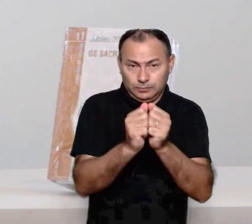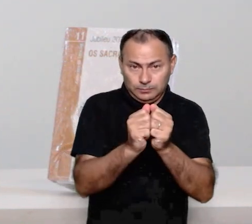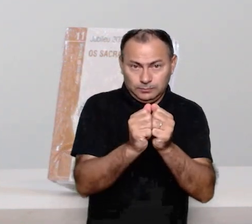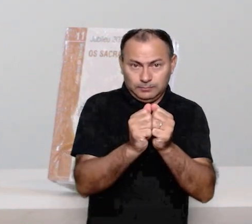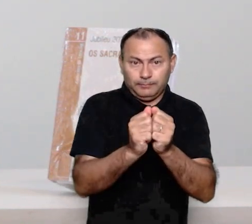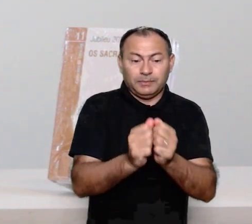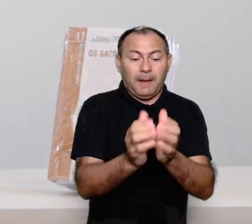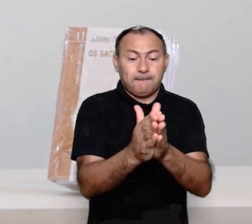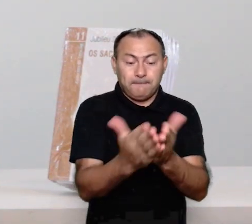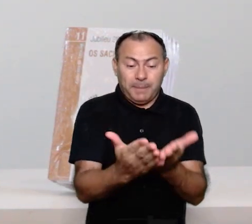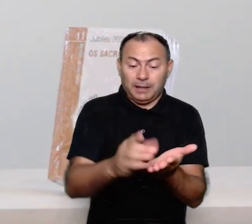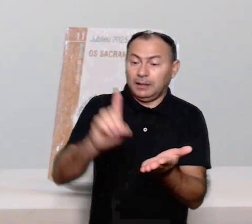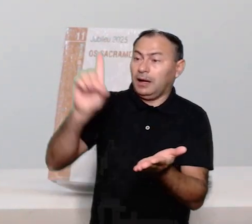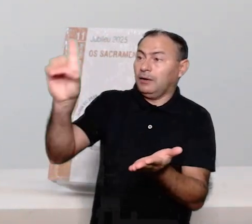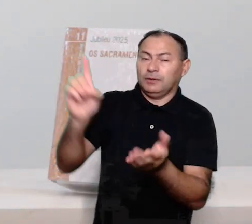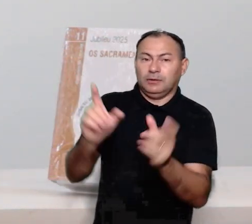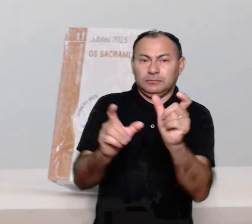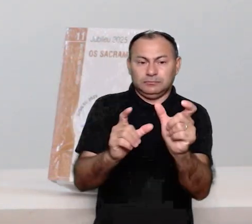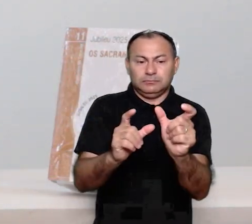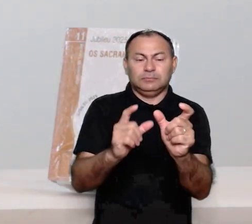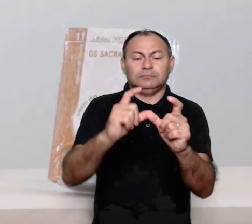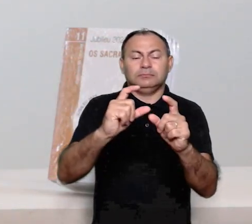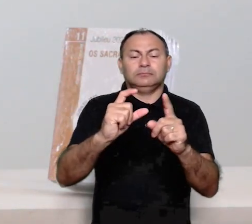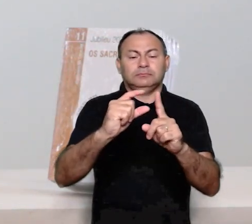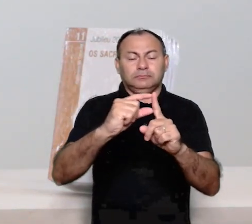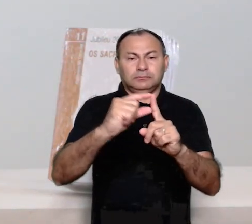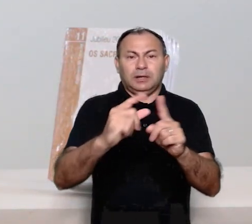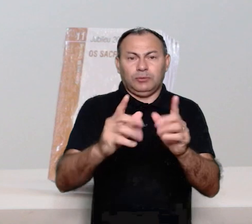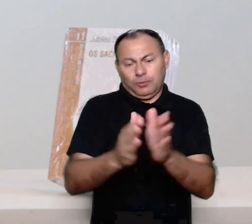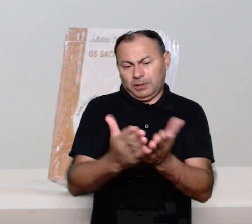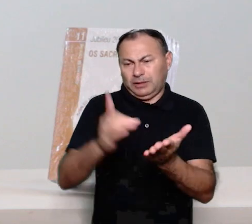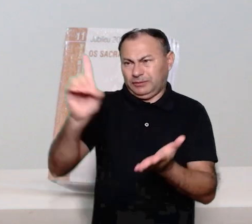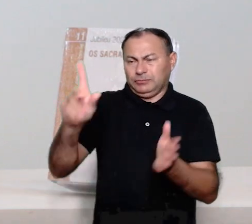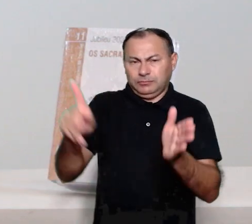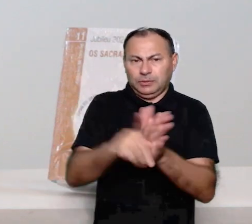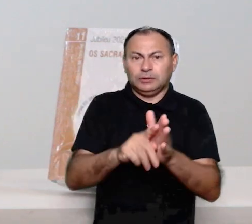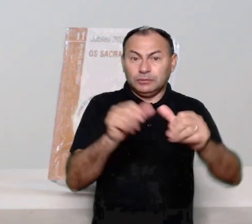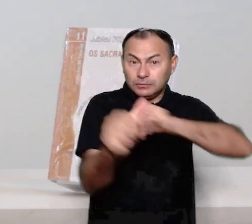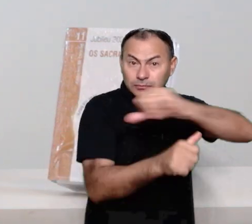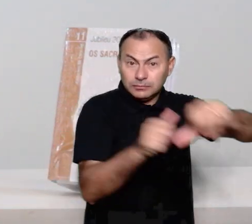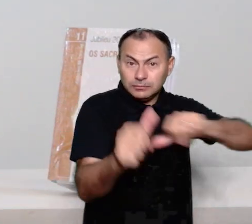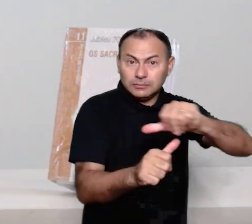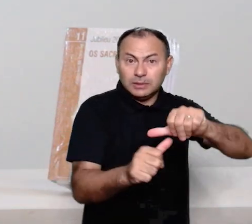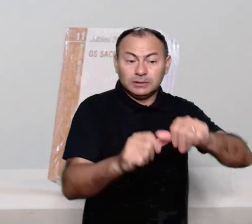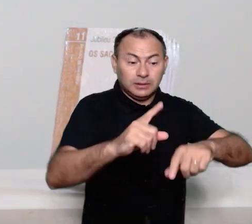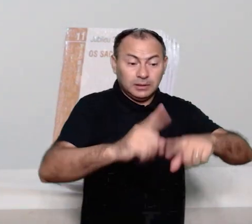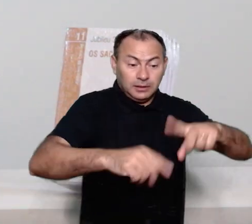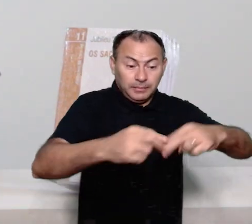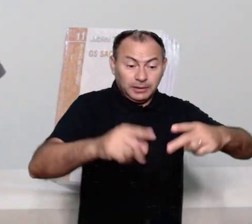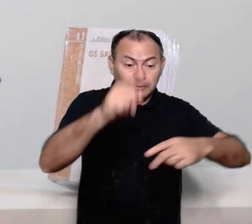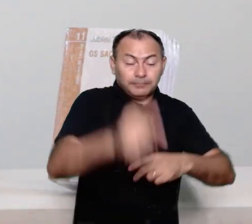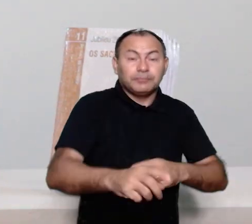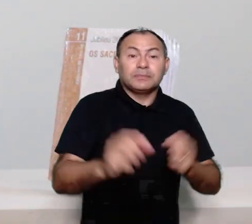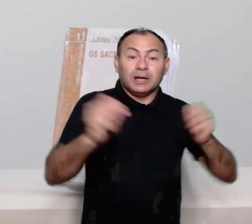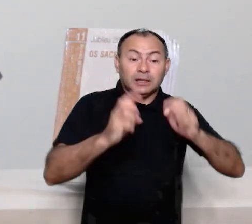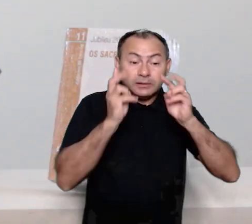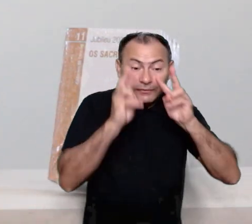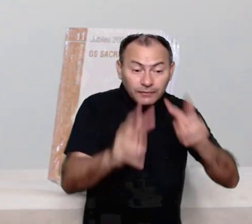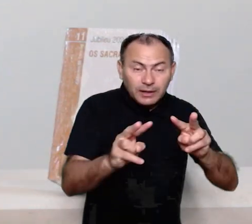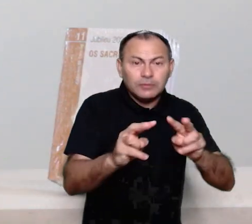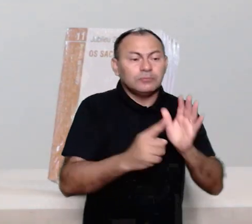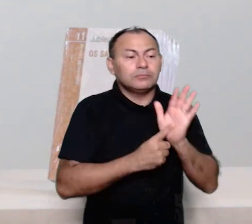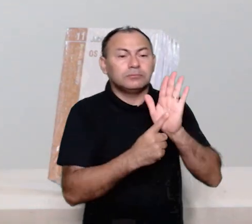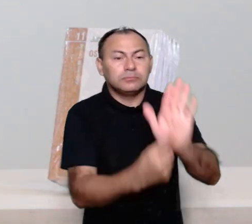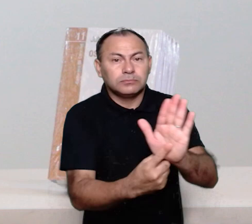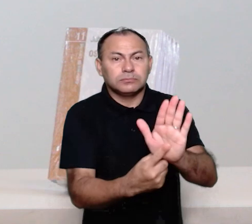junto com a palavra, forma, a própria palavra de Deus, torna esse elemento visível,